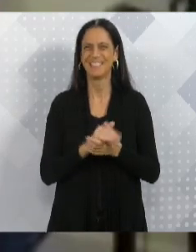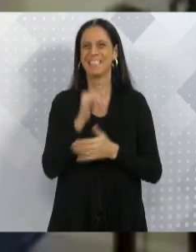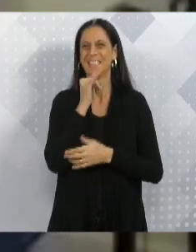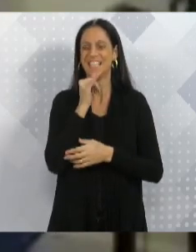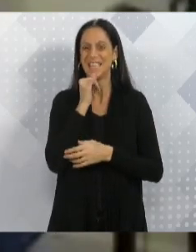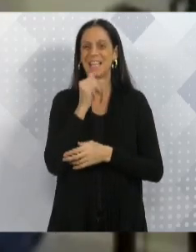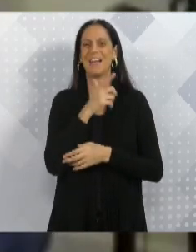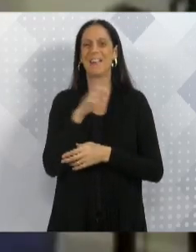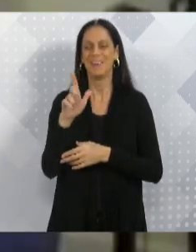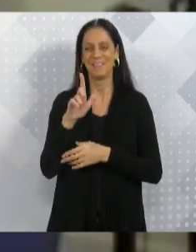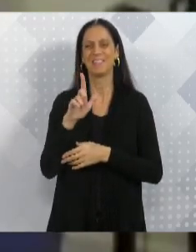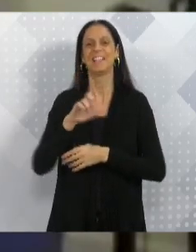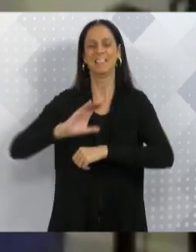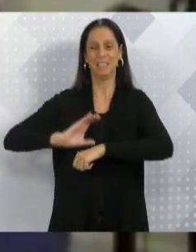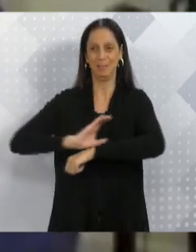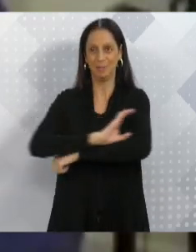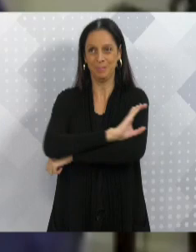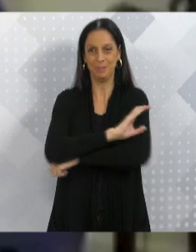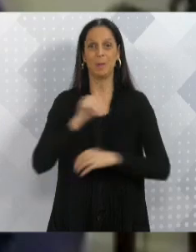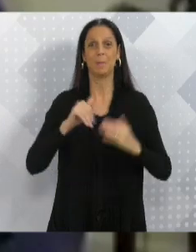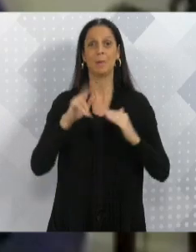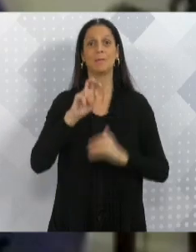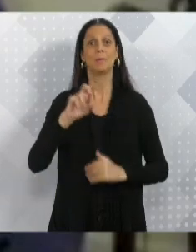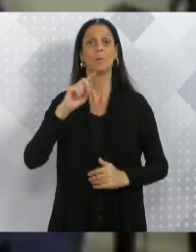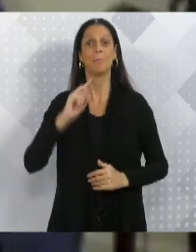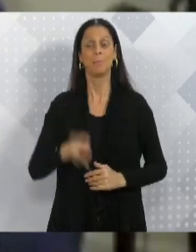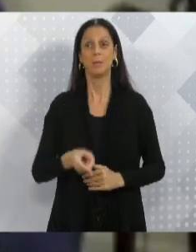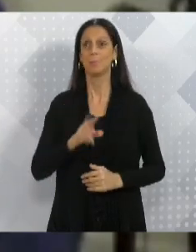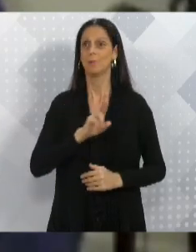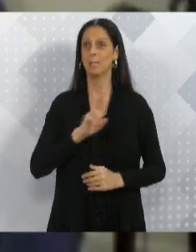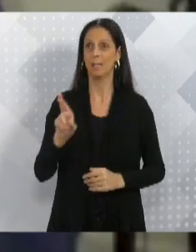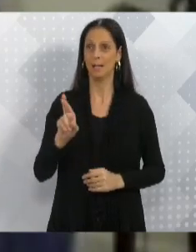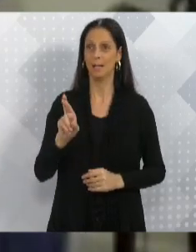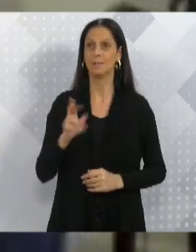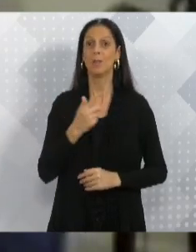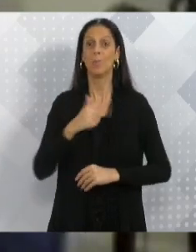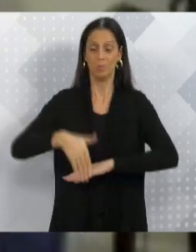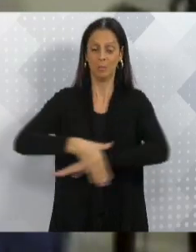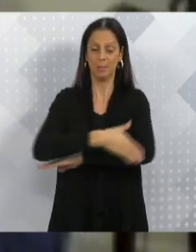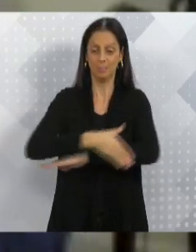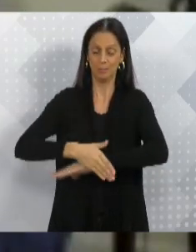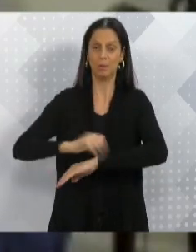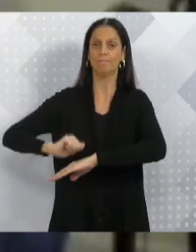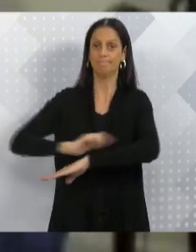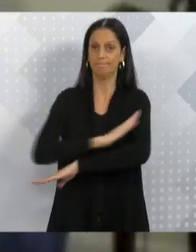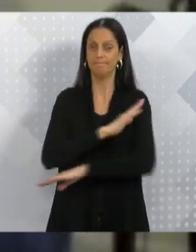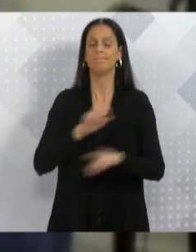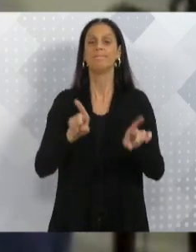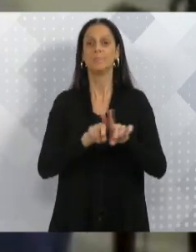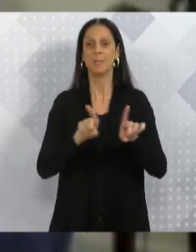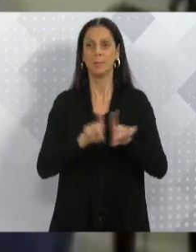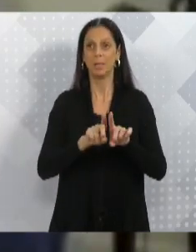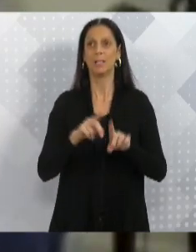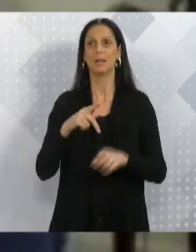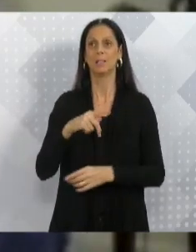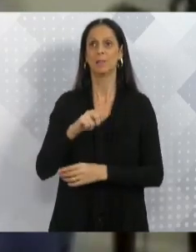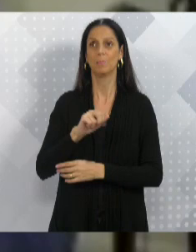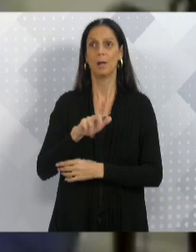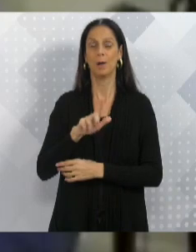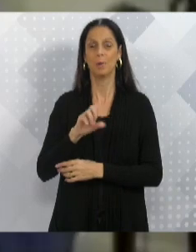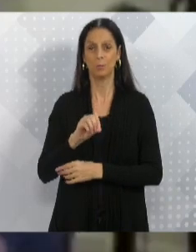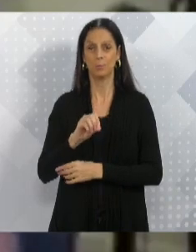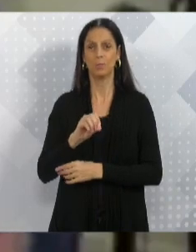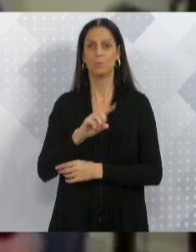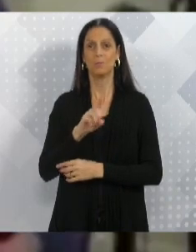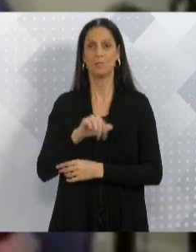Itopava Central, mais 5 milhões de reais. Pavimentação da rua Paulo Zingel, também um trecho de 1,5 km, no Itopava